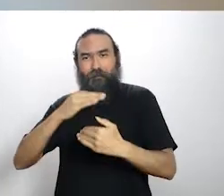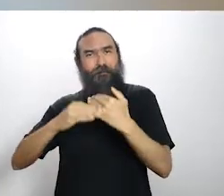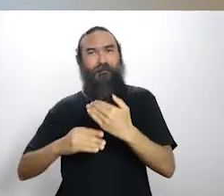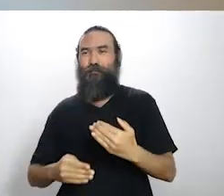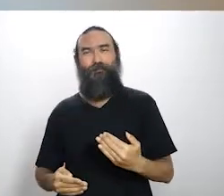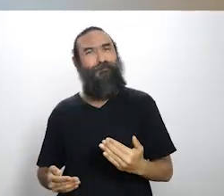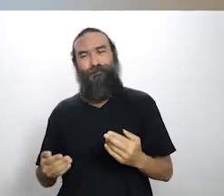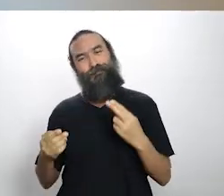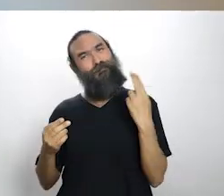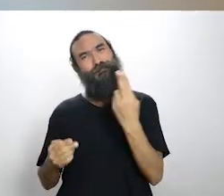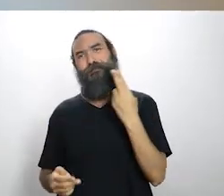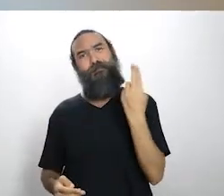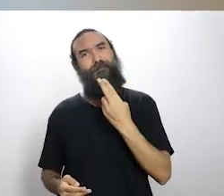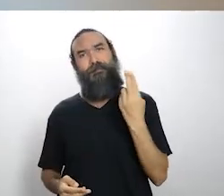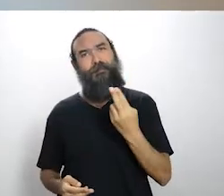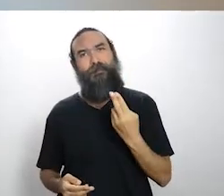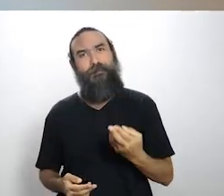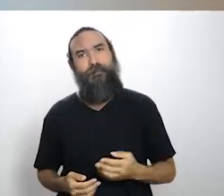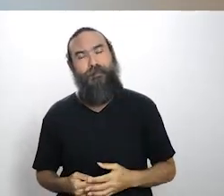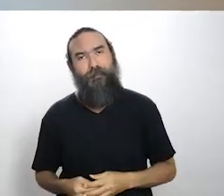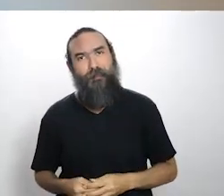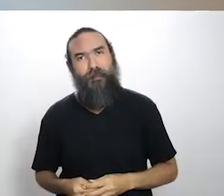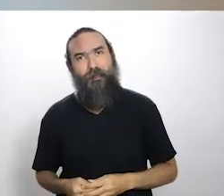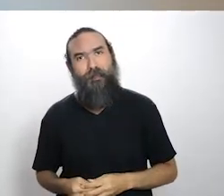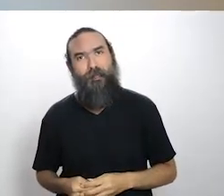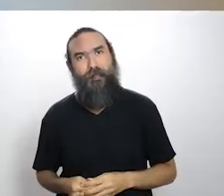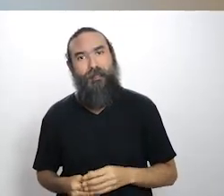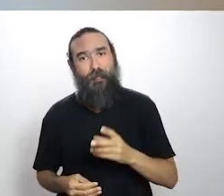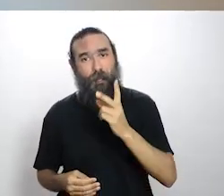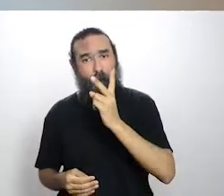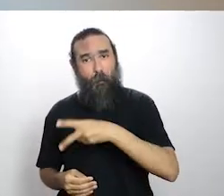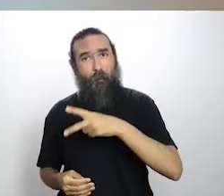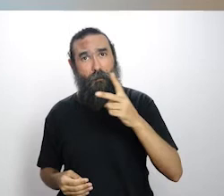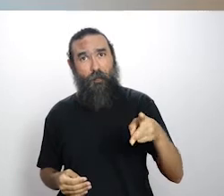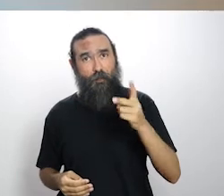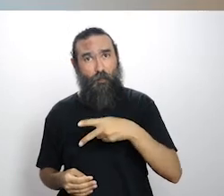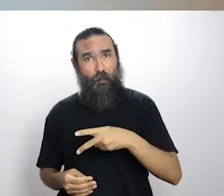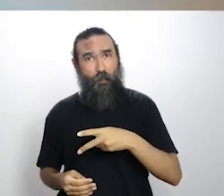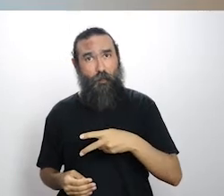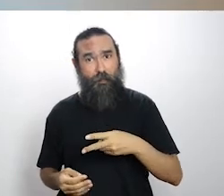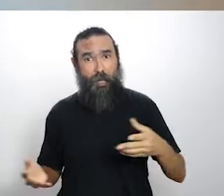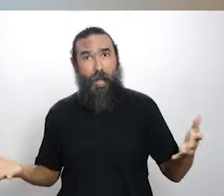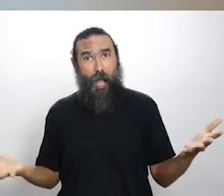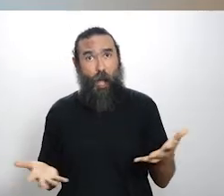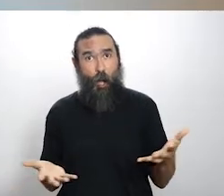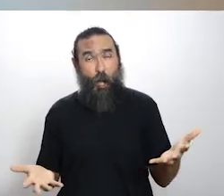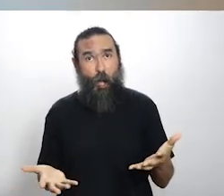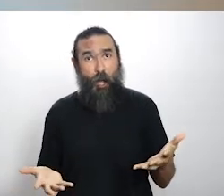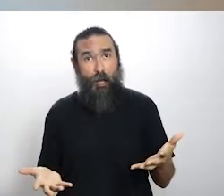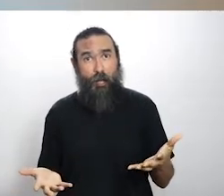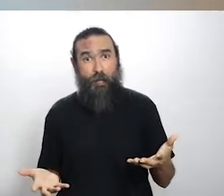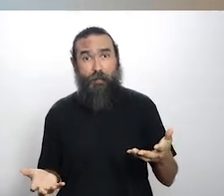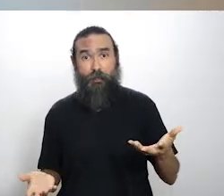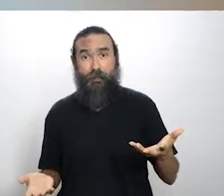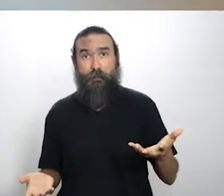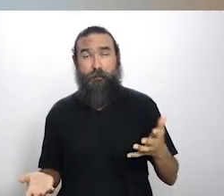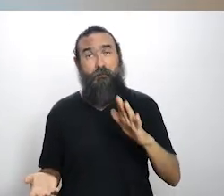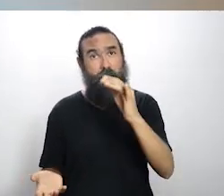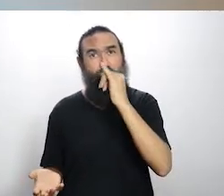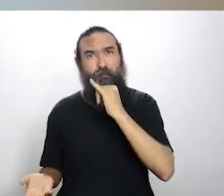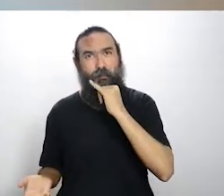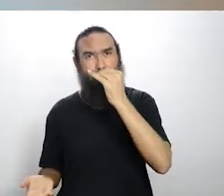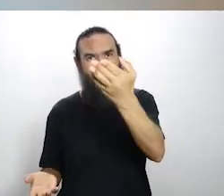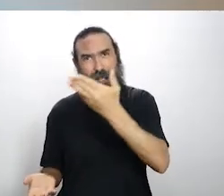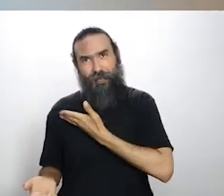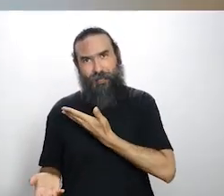Os professores que vêm fora, pensando no exemplo que a irmã trouxe, os originários não são